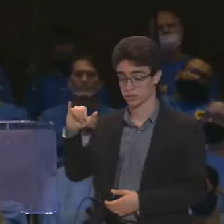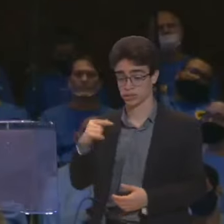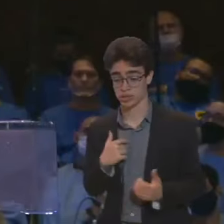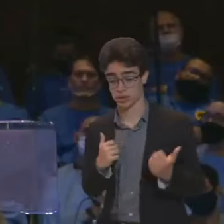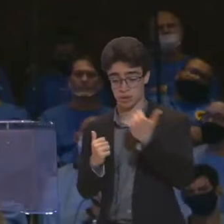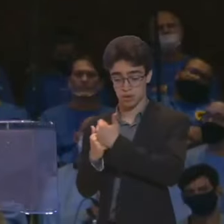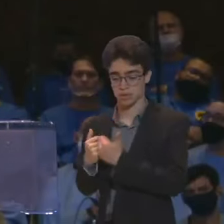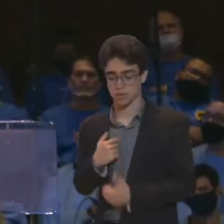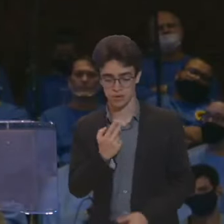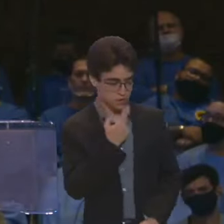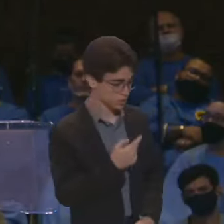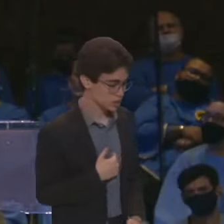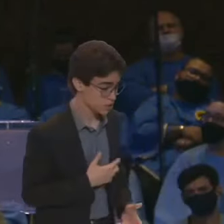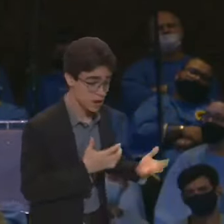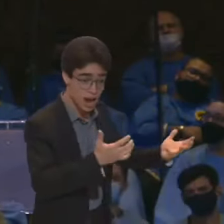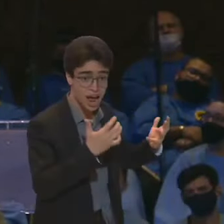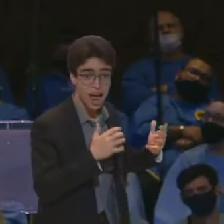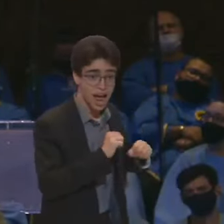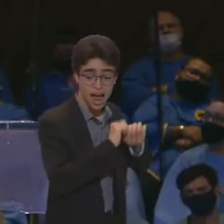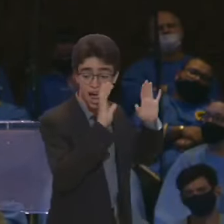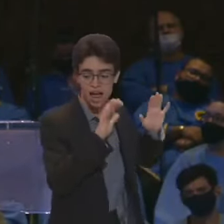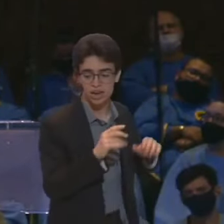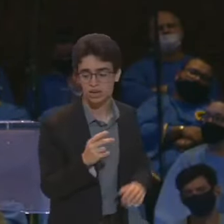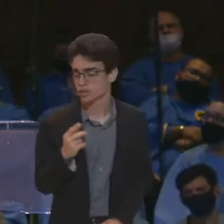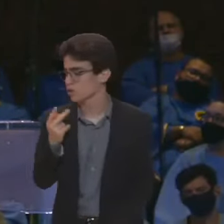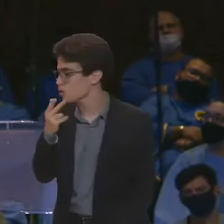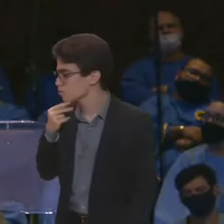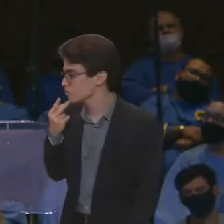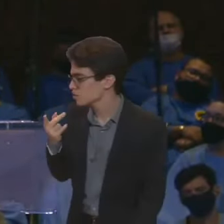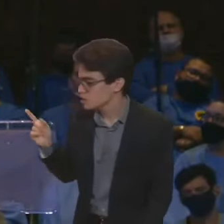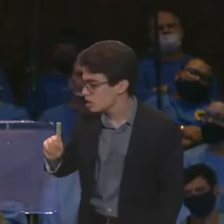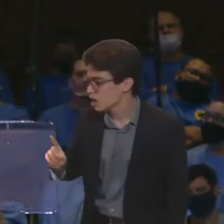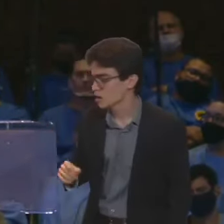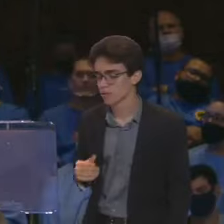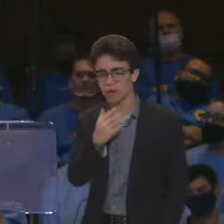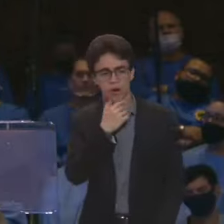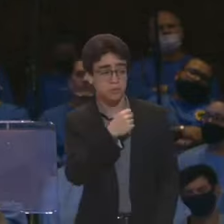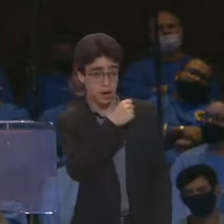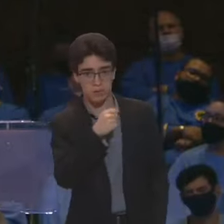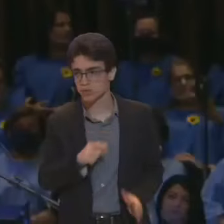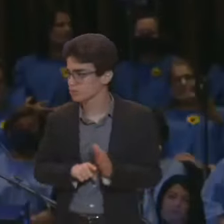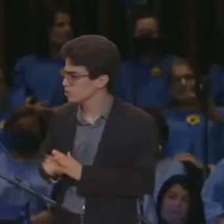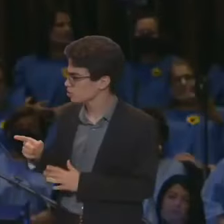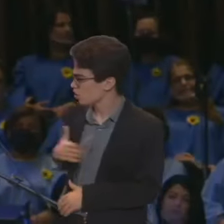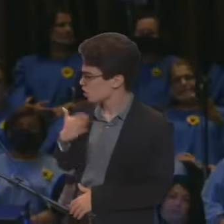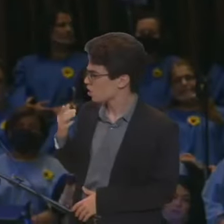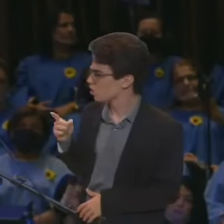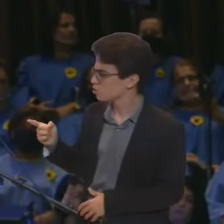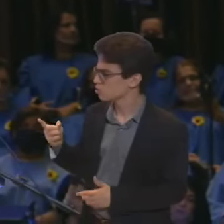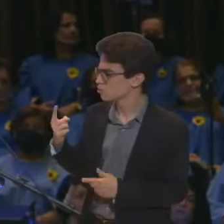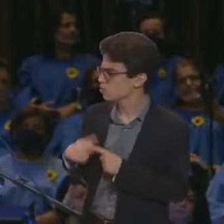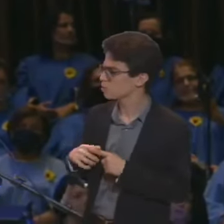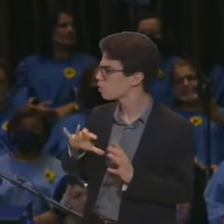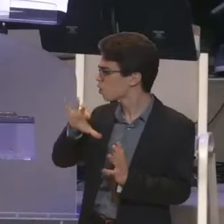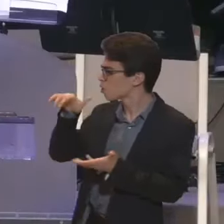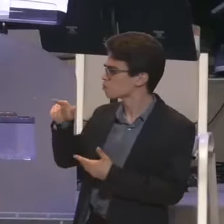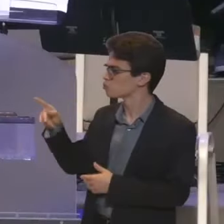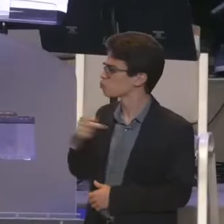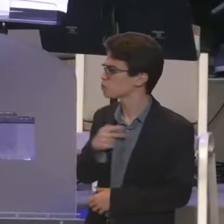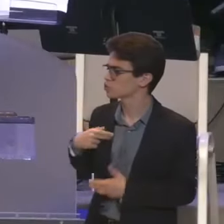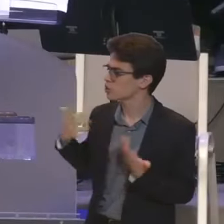eu pulava e dizia, claro. E ele falou, não. E o repórter perguntou, surpreso, por que, é que você não quer ser pastor do mundo